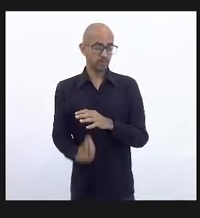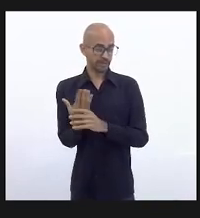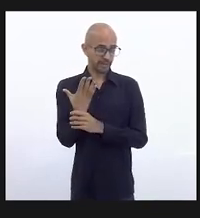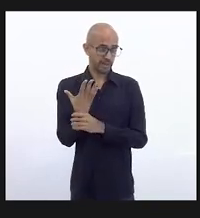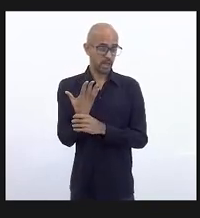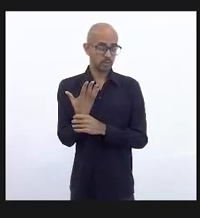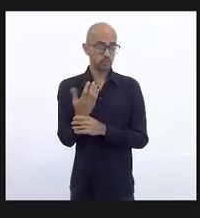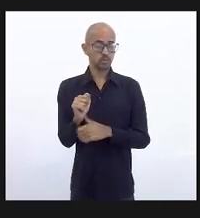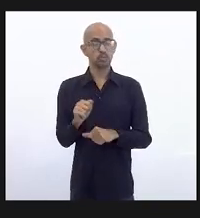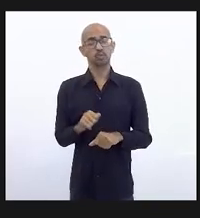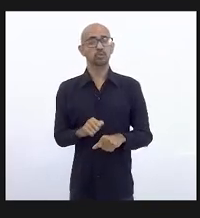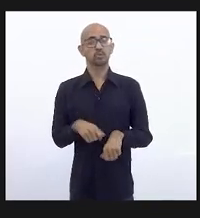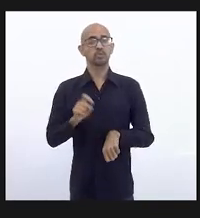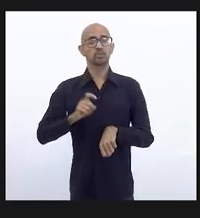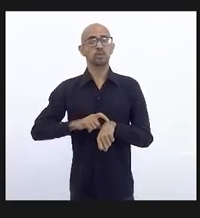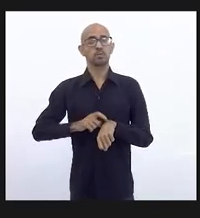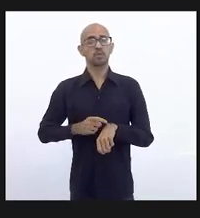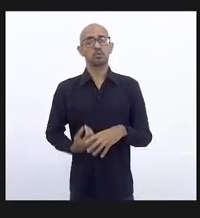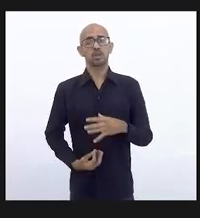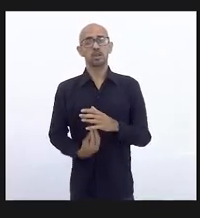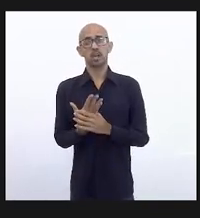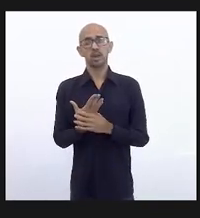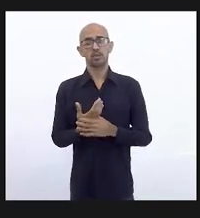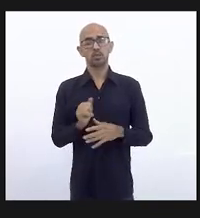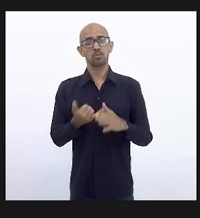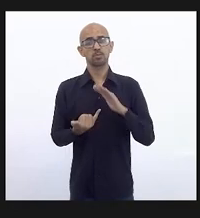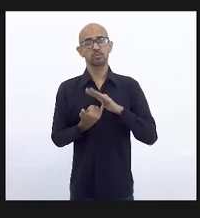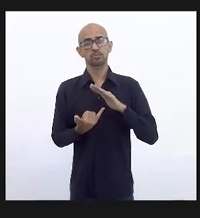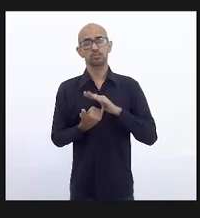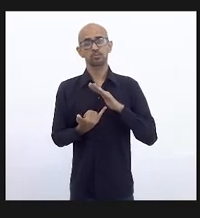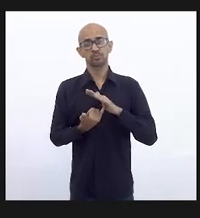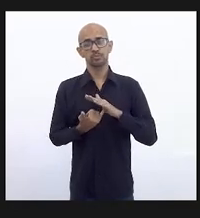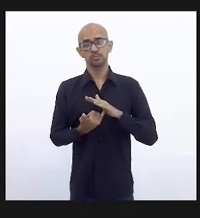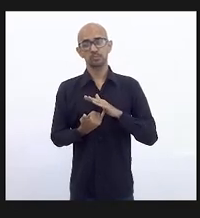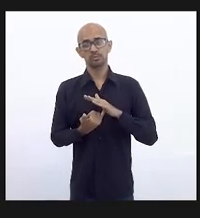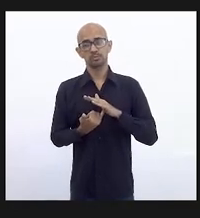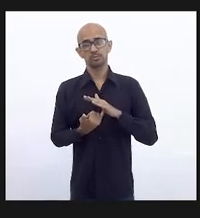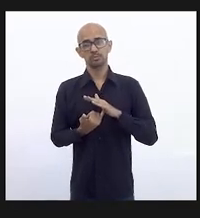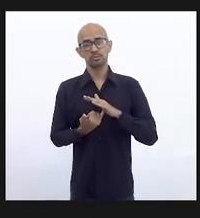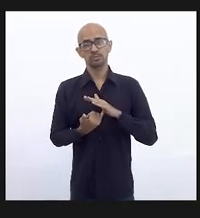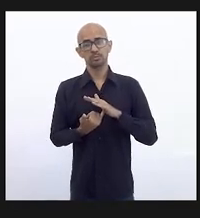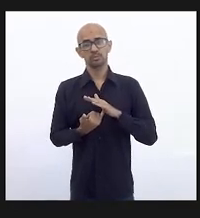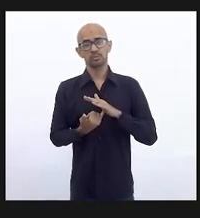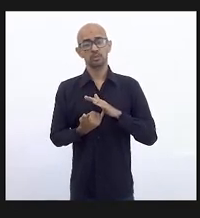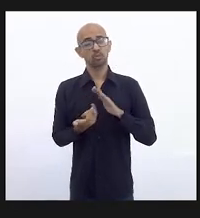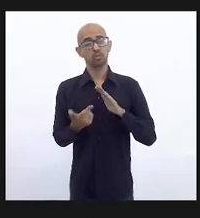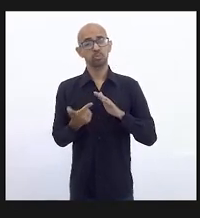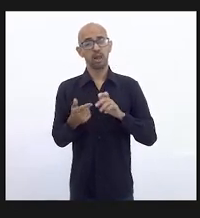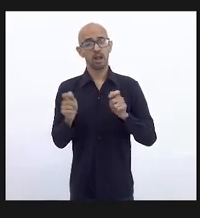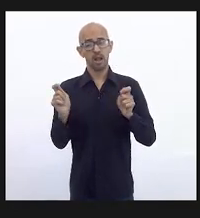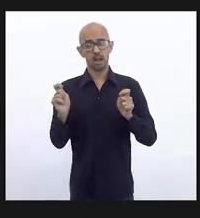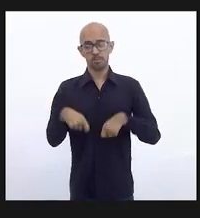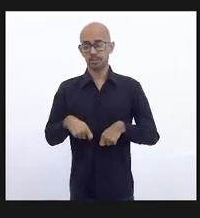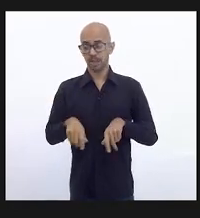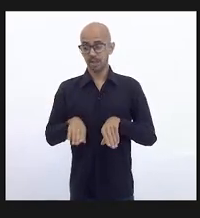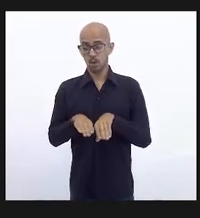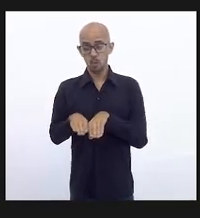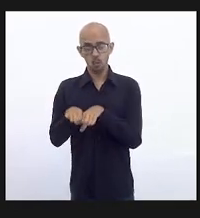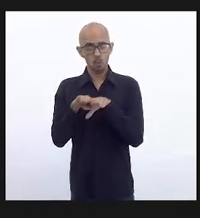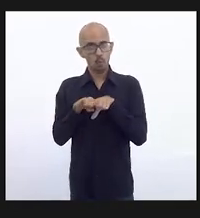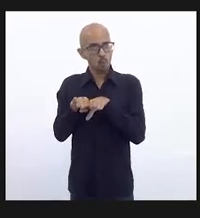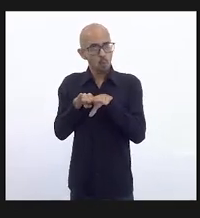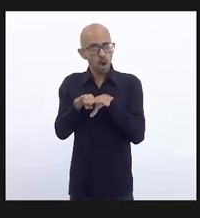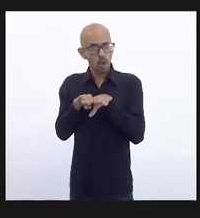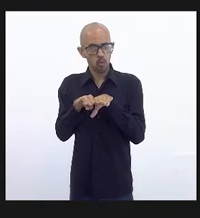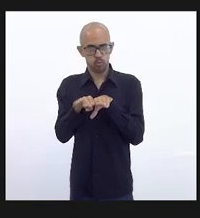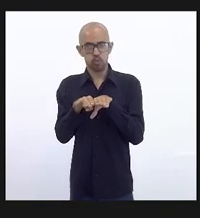quando ela já foi criada como uma instituição universitária com menos possibilidades, com menos direitos de